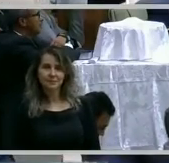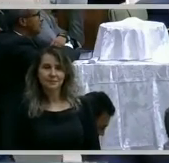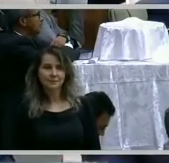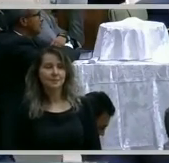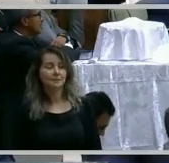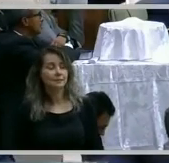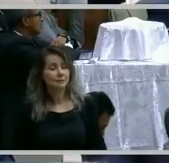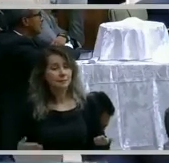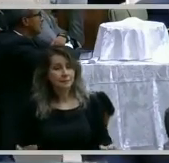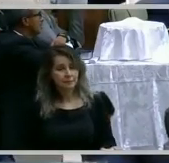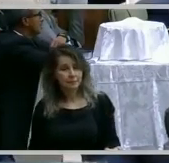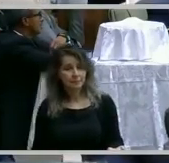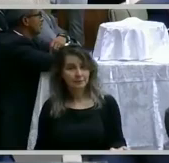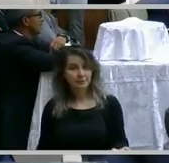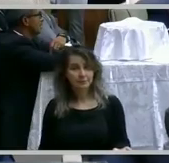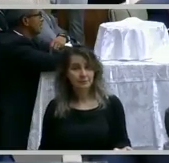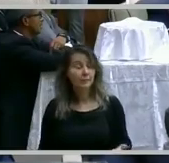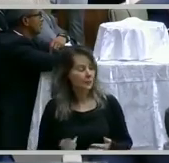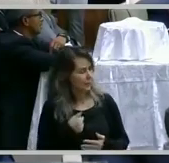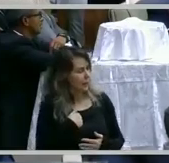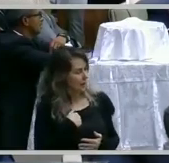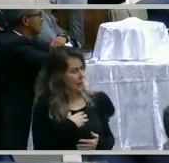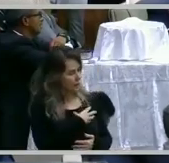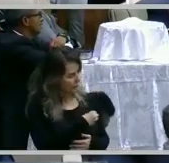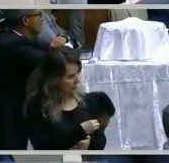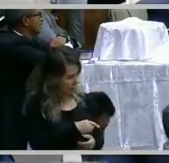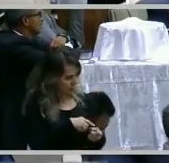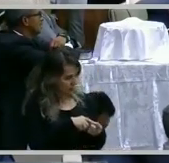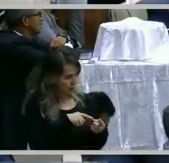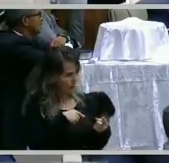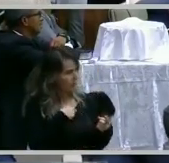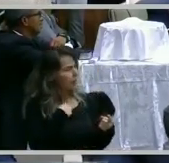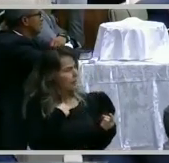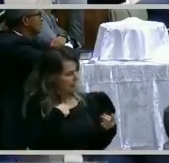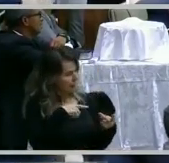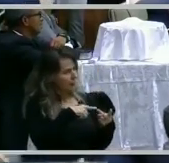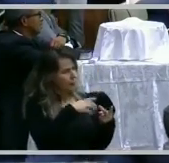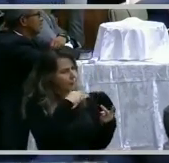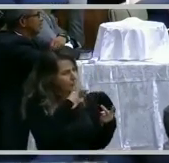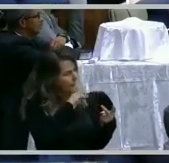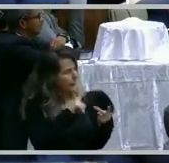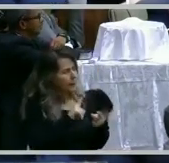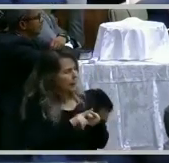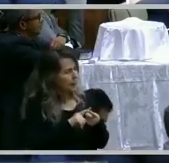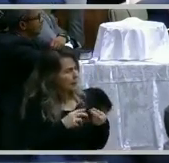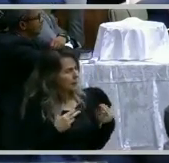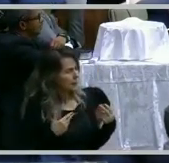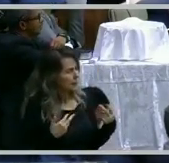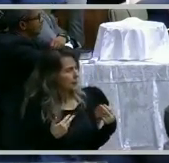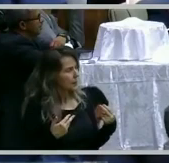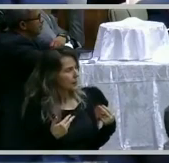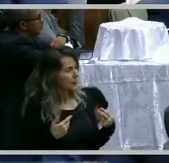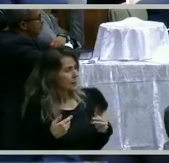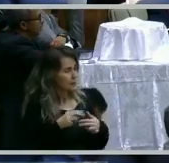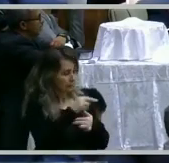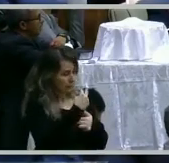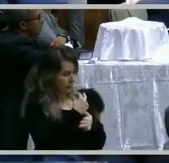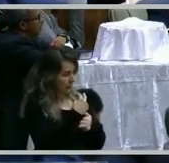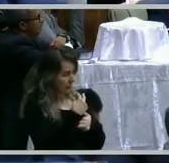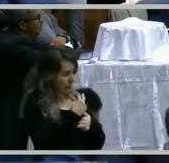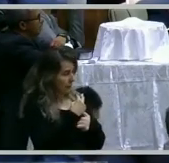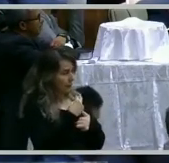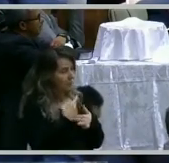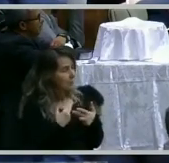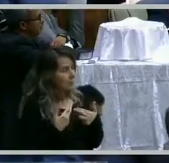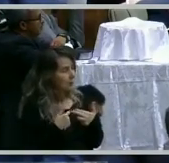Então o Senhor é o Filho e é o Pai. Ele disse, eu sou o Filho e sou o Pai. Quem vê o Pai? Quem vê o Filho? Quem